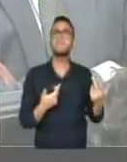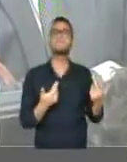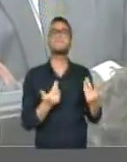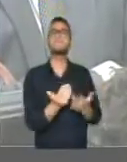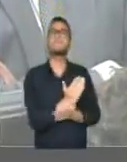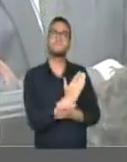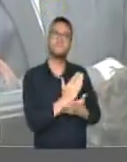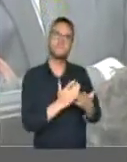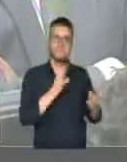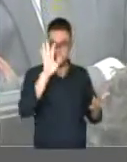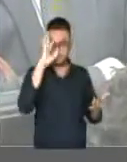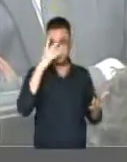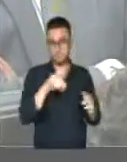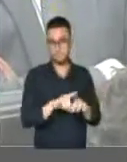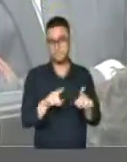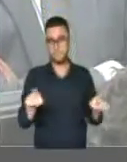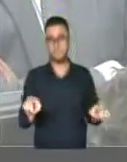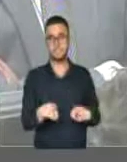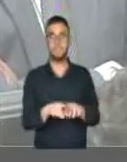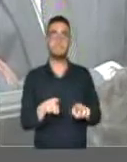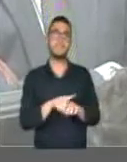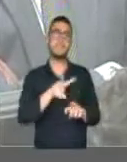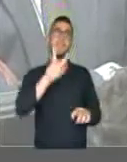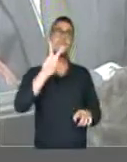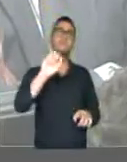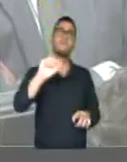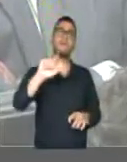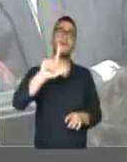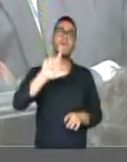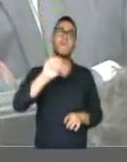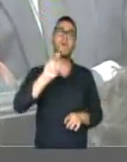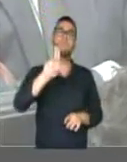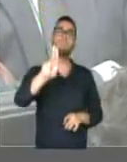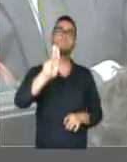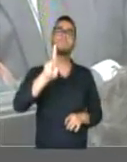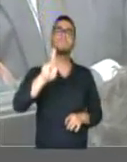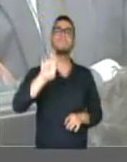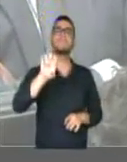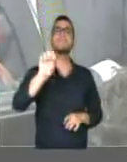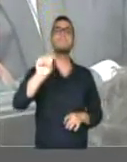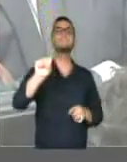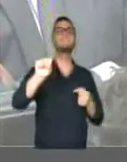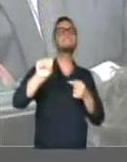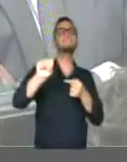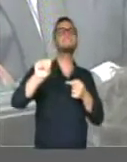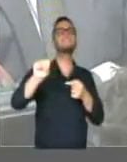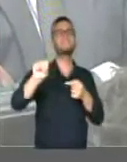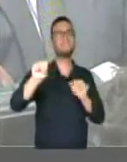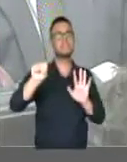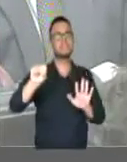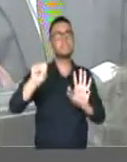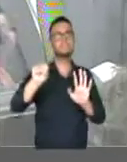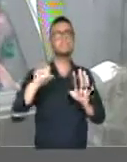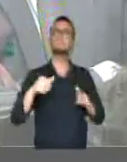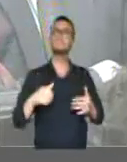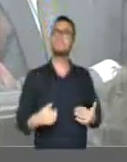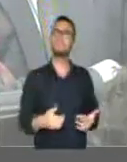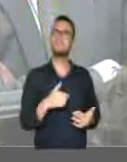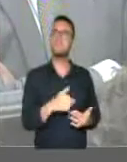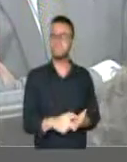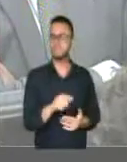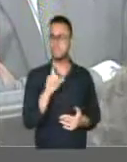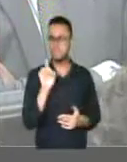valores. Com trocadilho, por favor. O que se trata aqui é de mera